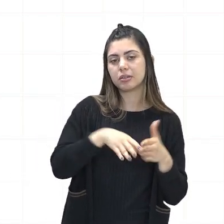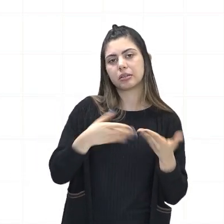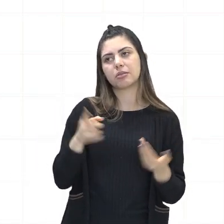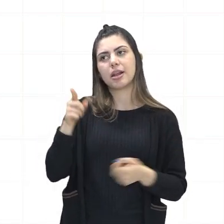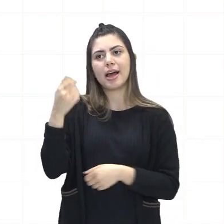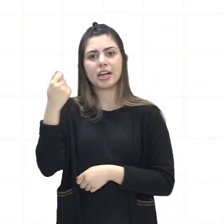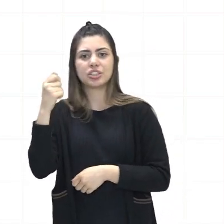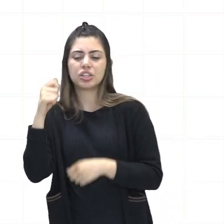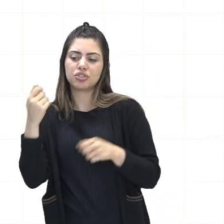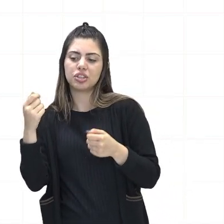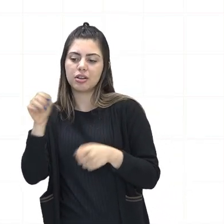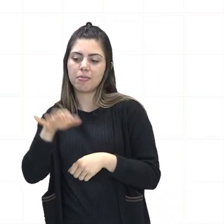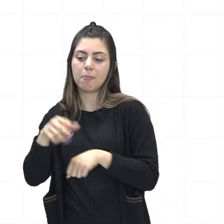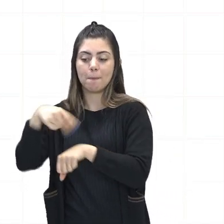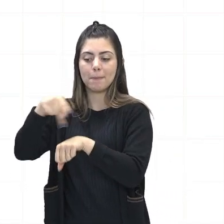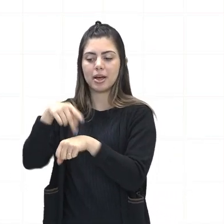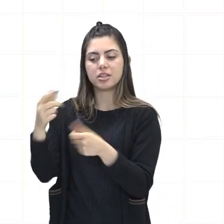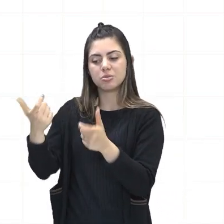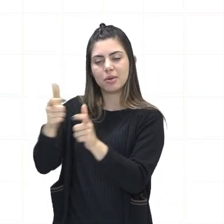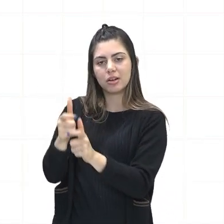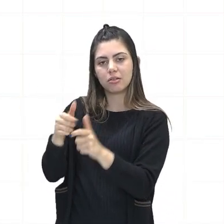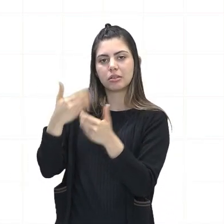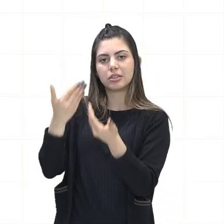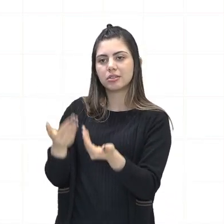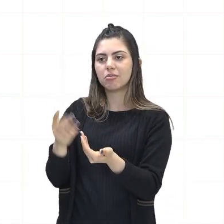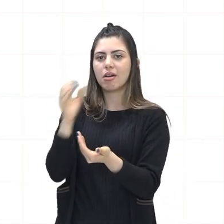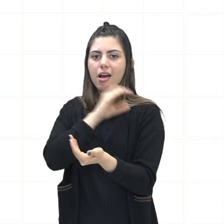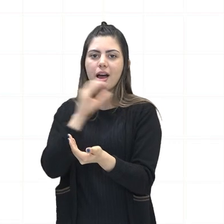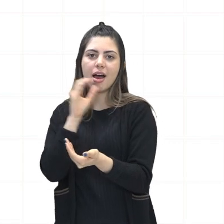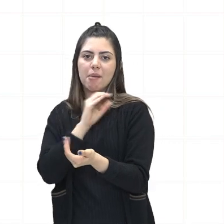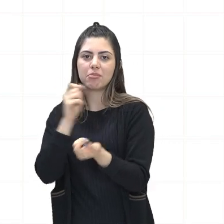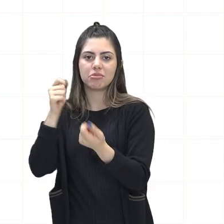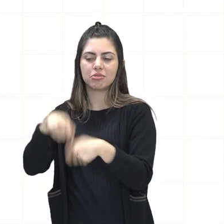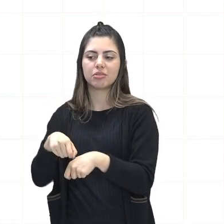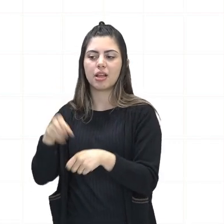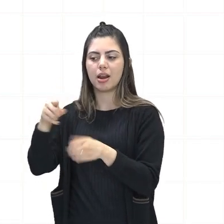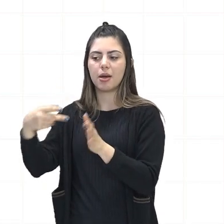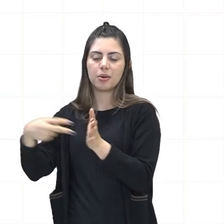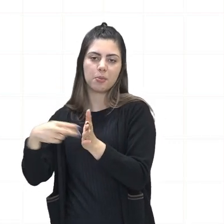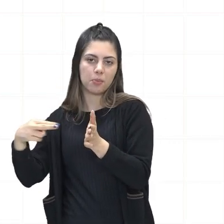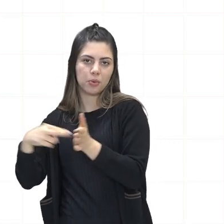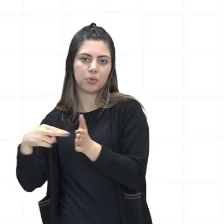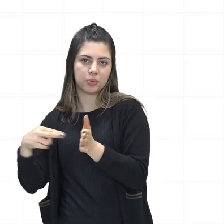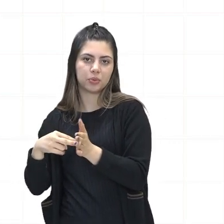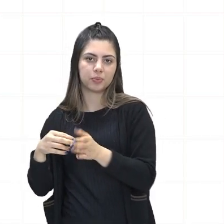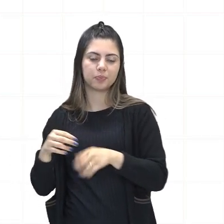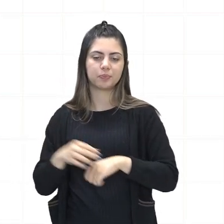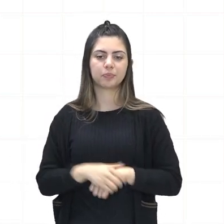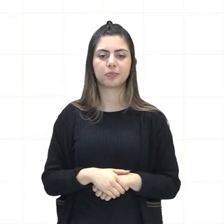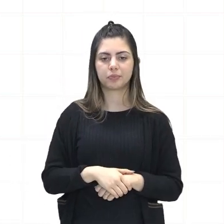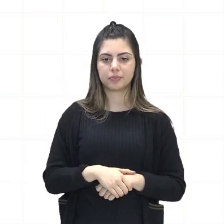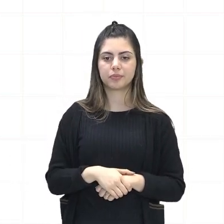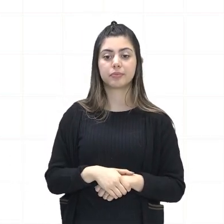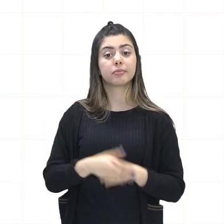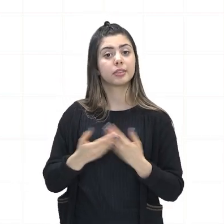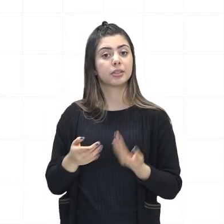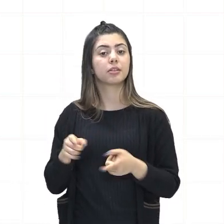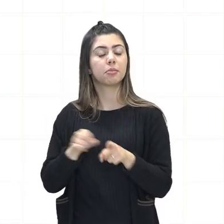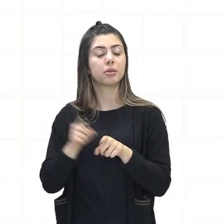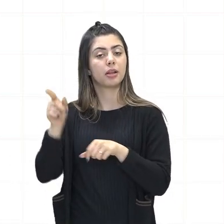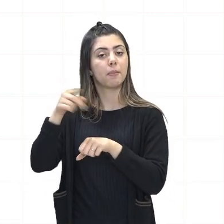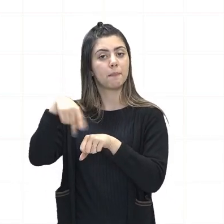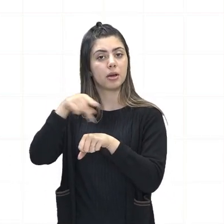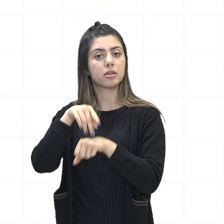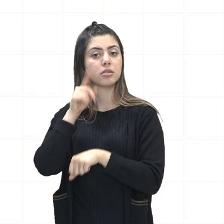pouco menor e aí as produções elas vão chegando mais rápido nos portos de lá, né? Os Estados Unidos ainda